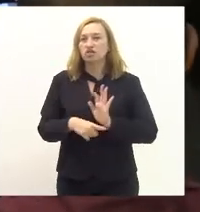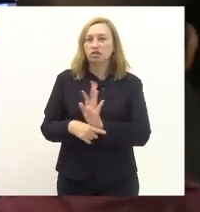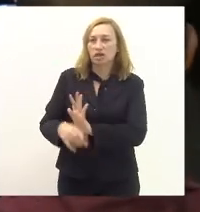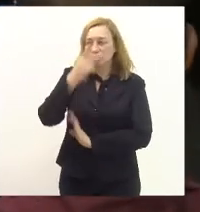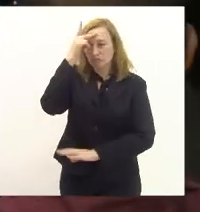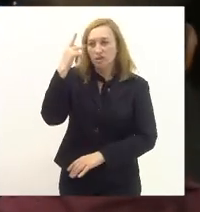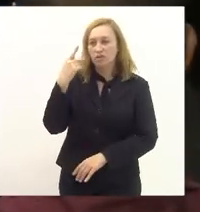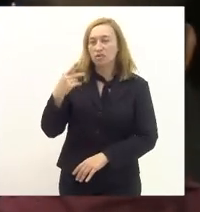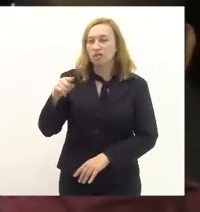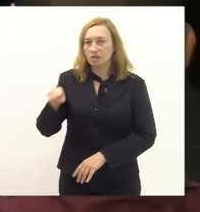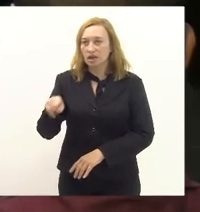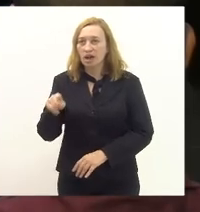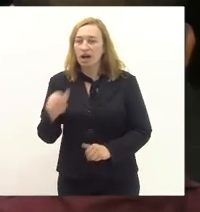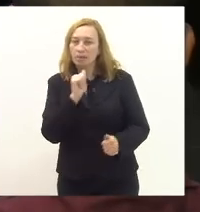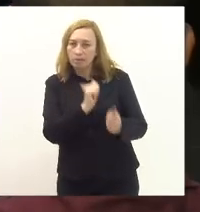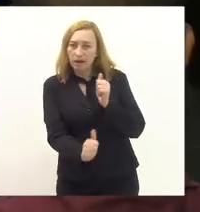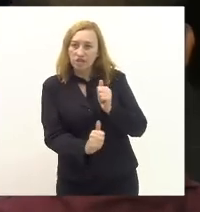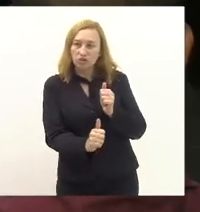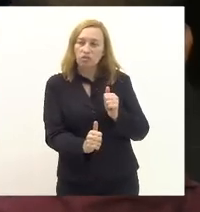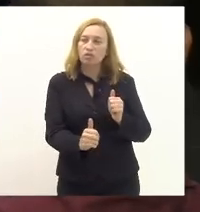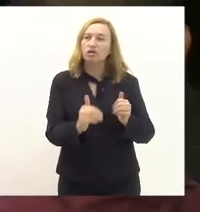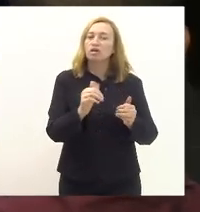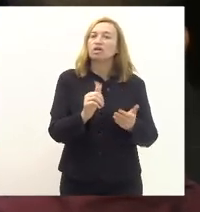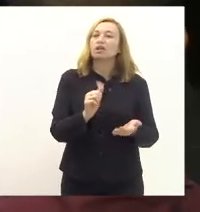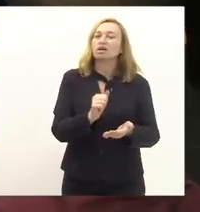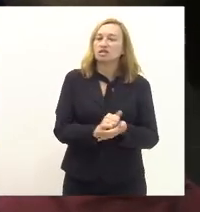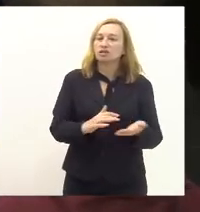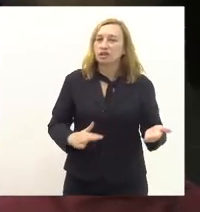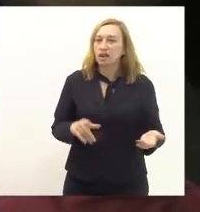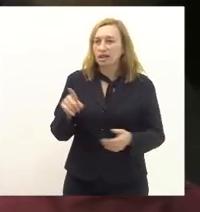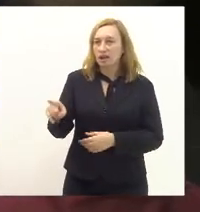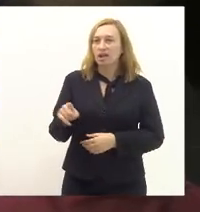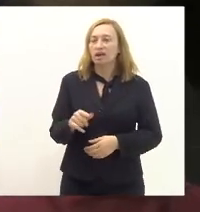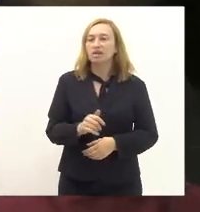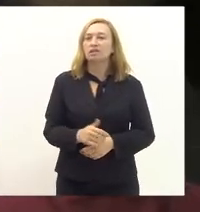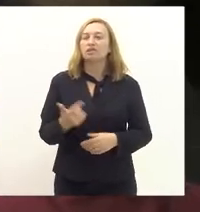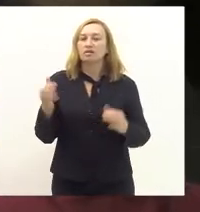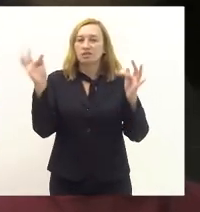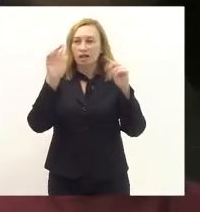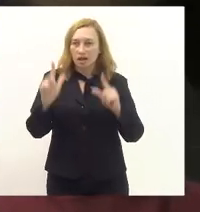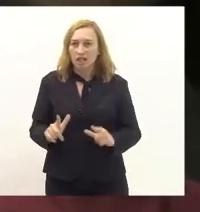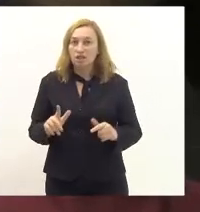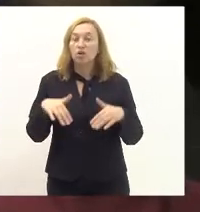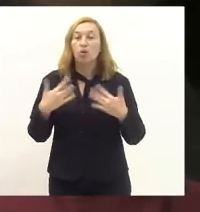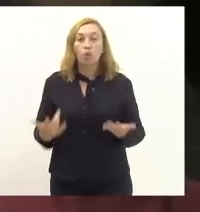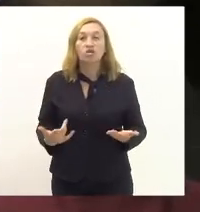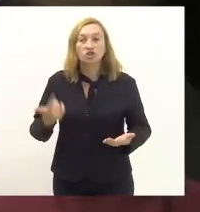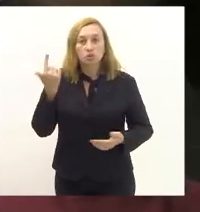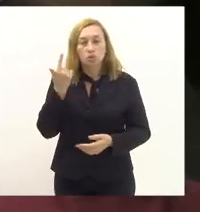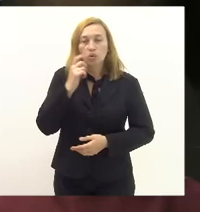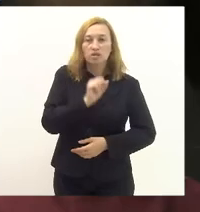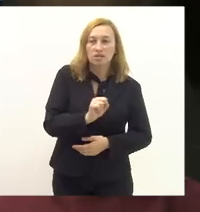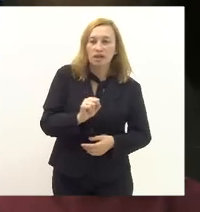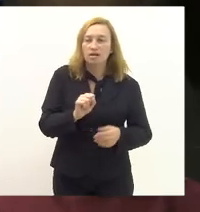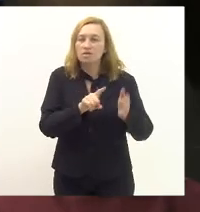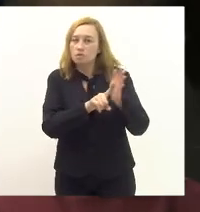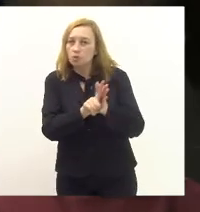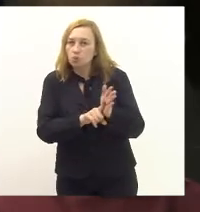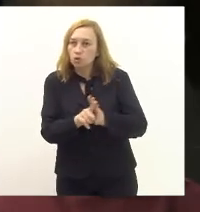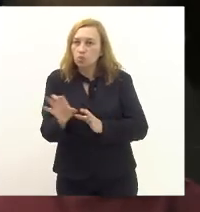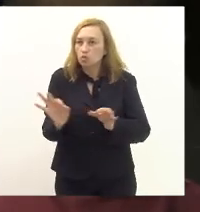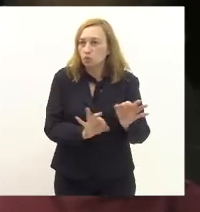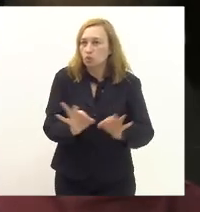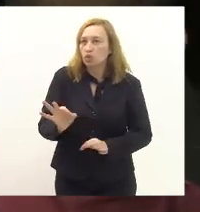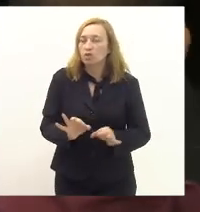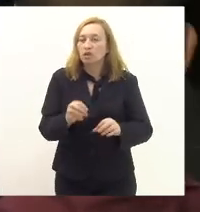a praticar seus esportes, ter uma qualidade de vida melhor. E a gente fica muito feliz quando a gente consegue materializar as